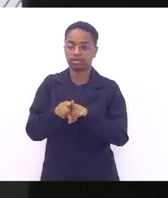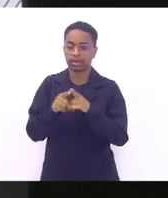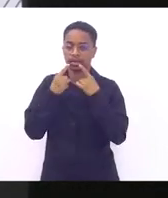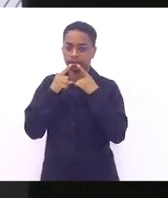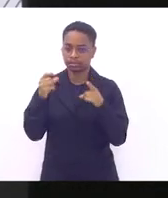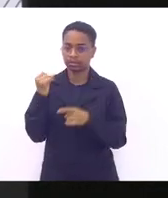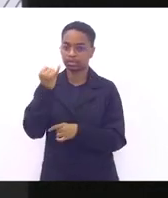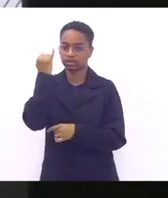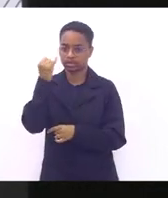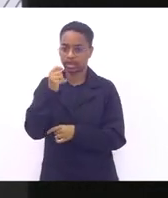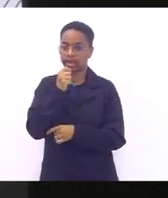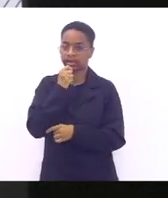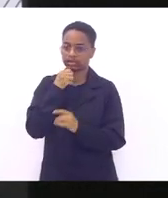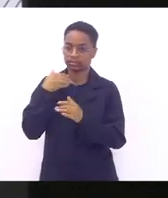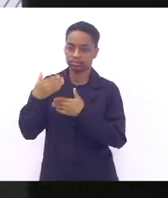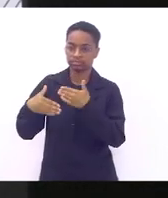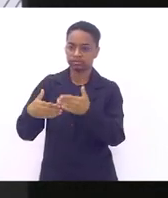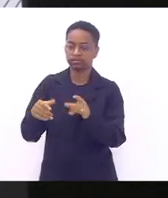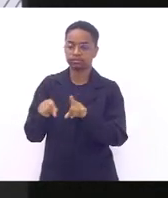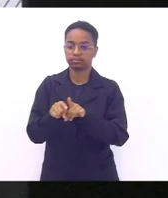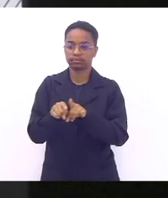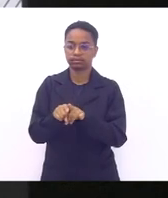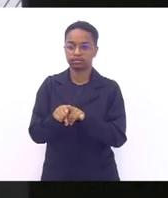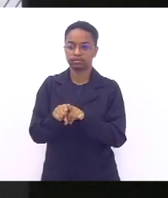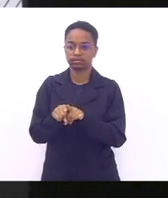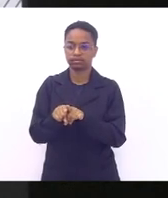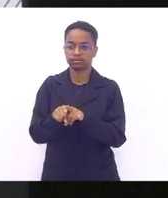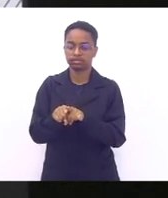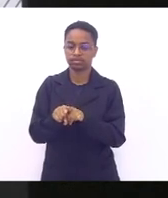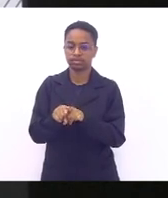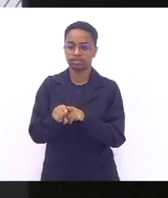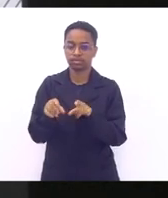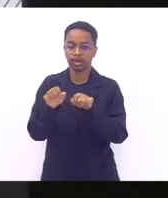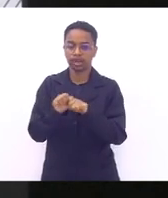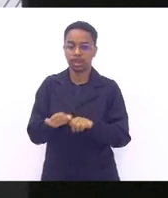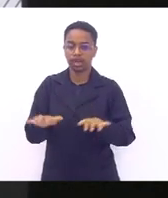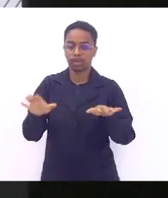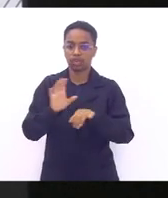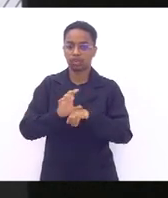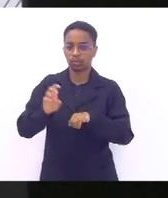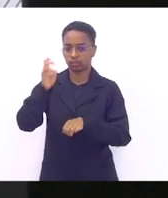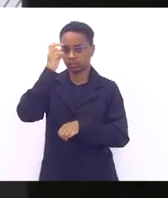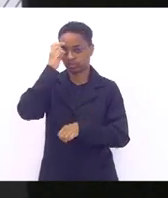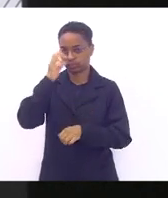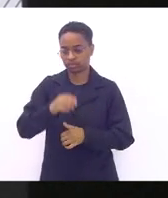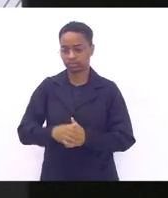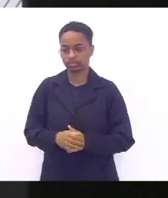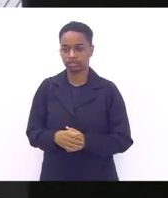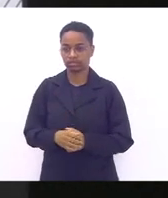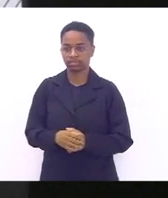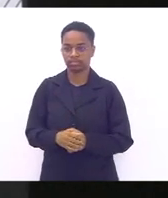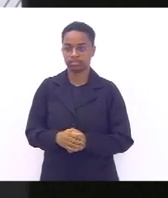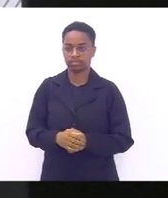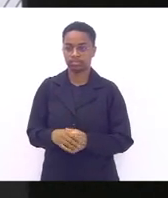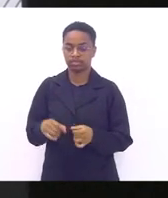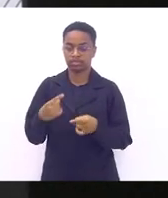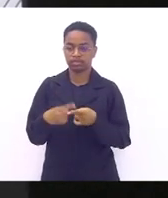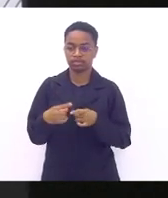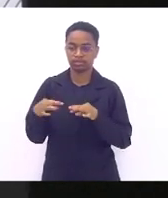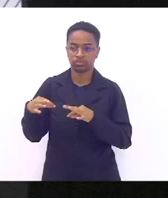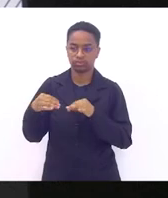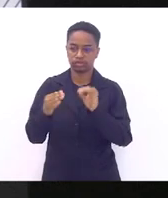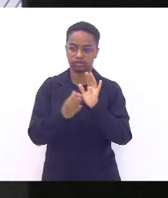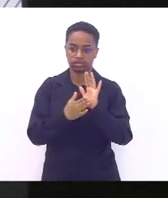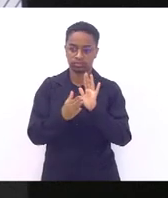andamento. E a ampliação também das culturas, né? Todas as propostas que o